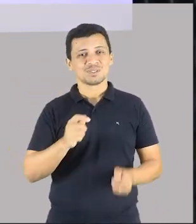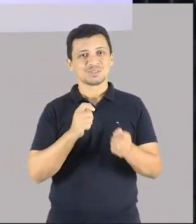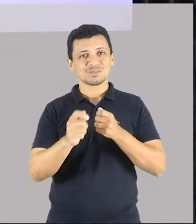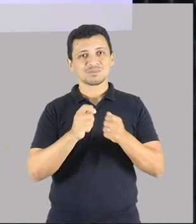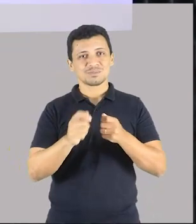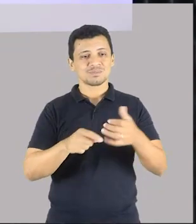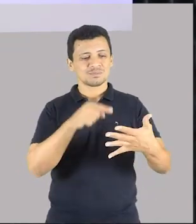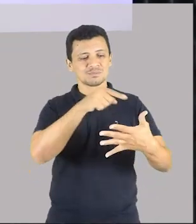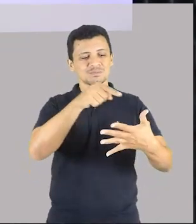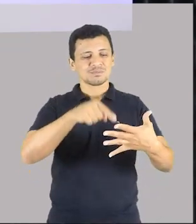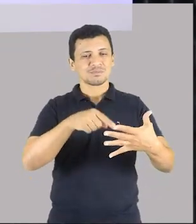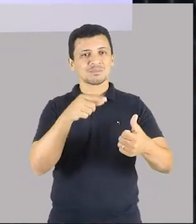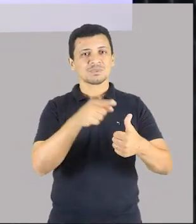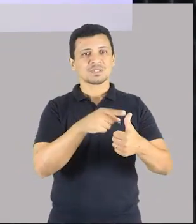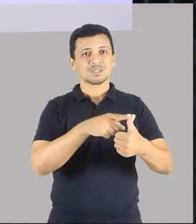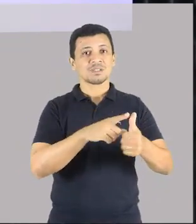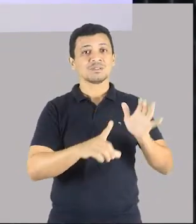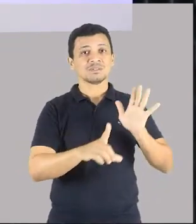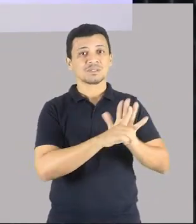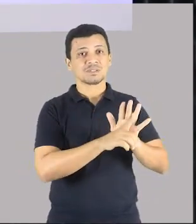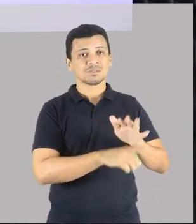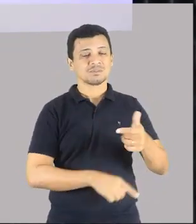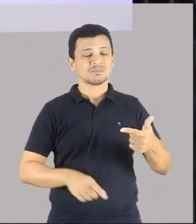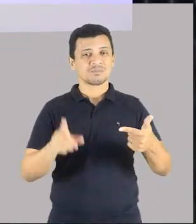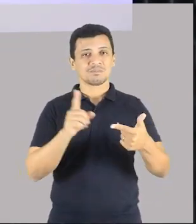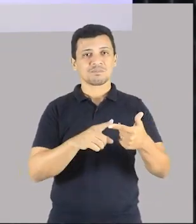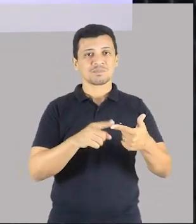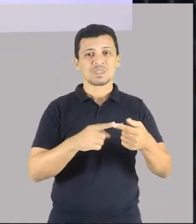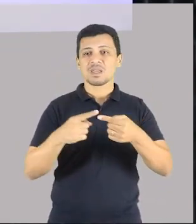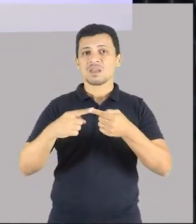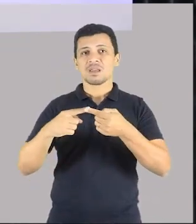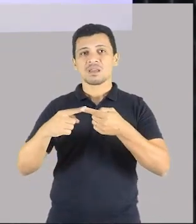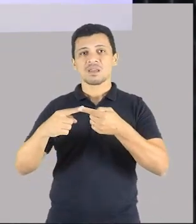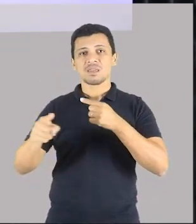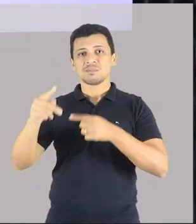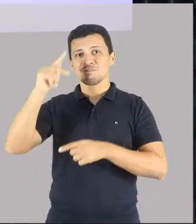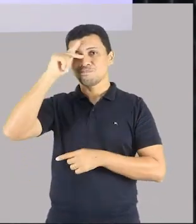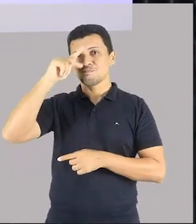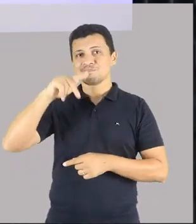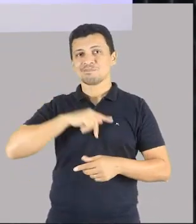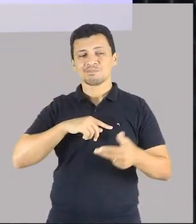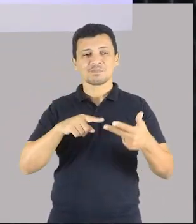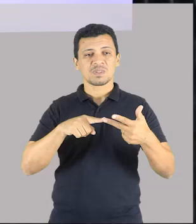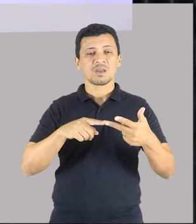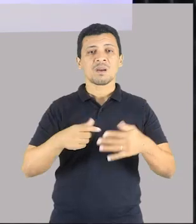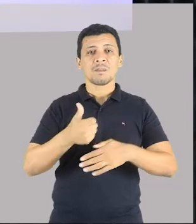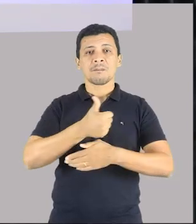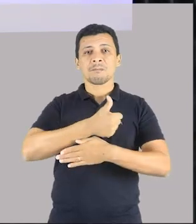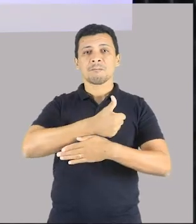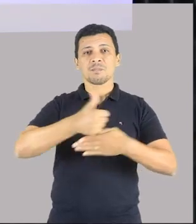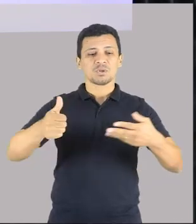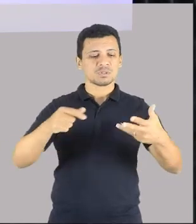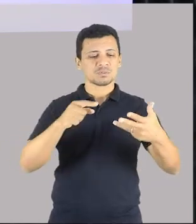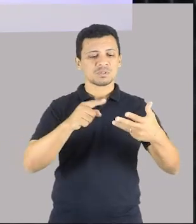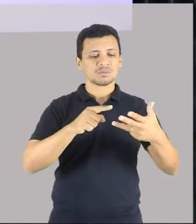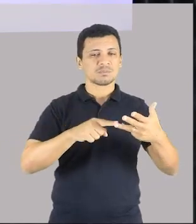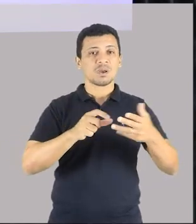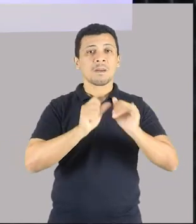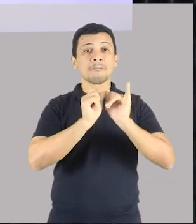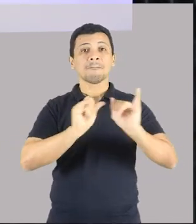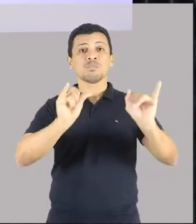5 princípios são a legalidade, a impessoalidade, a moralidade, a